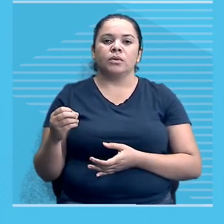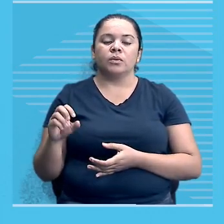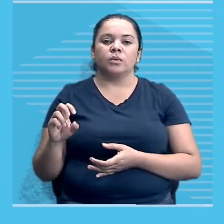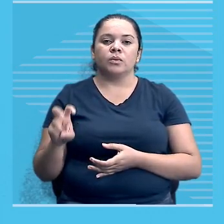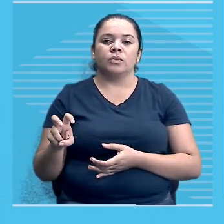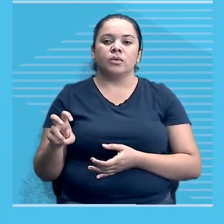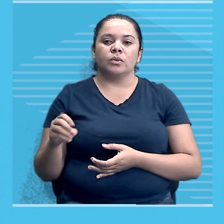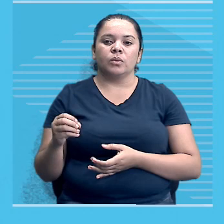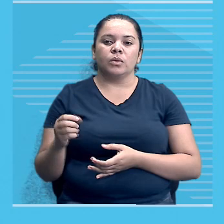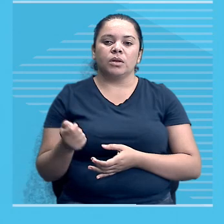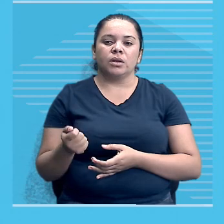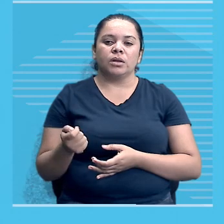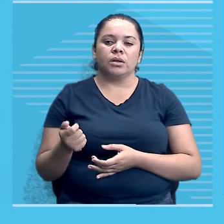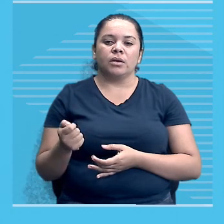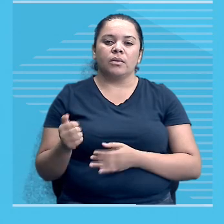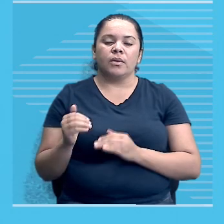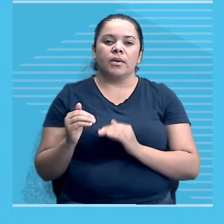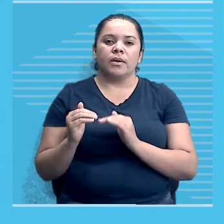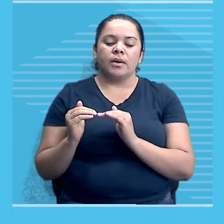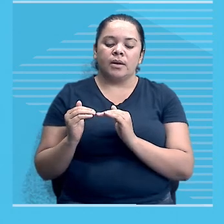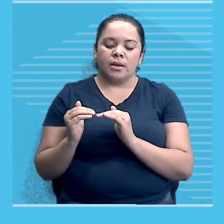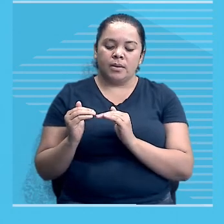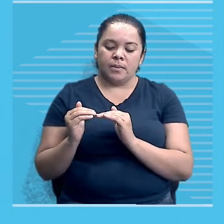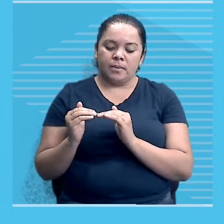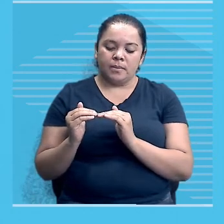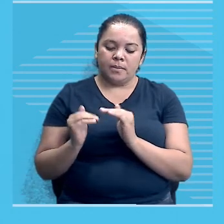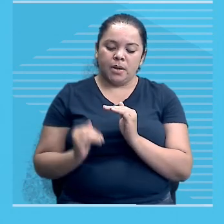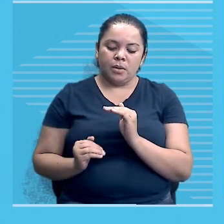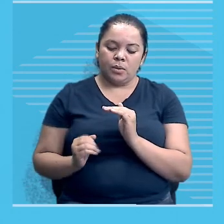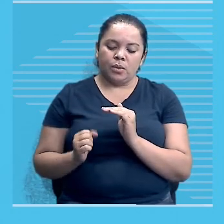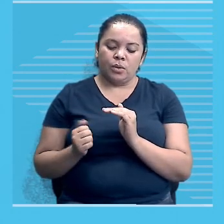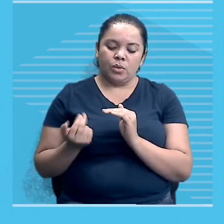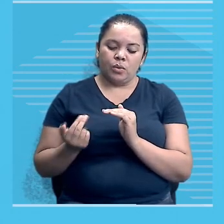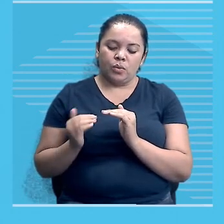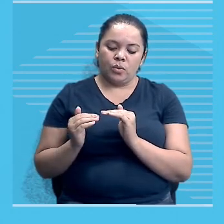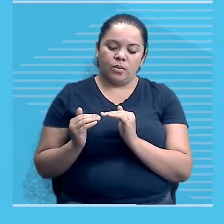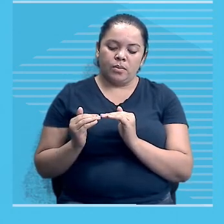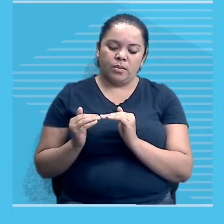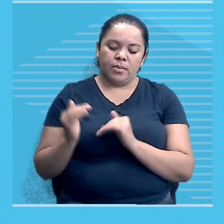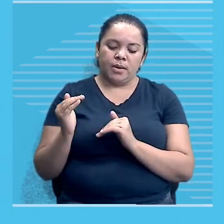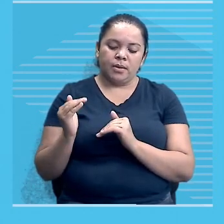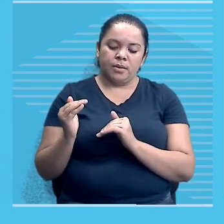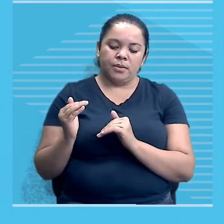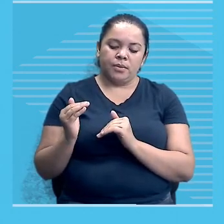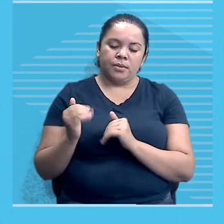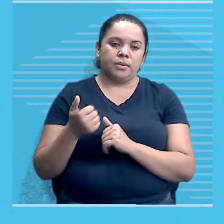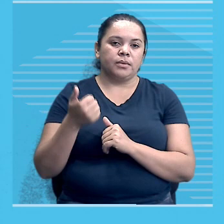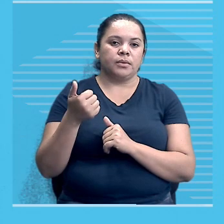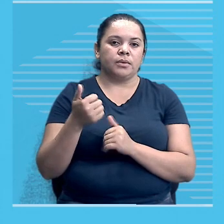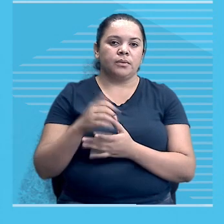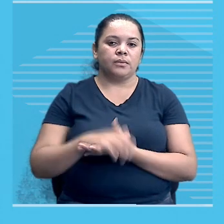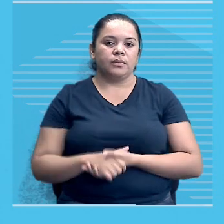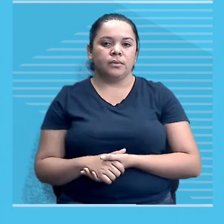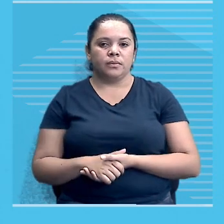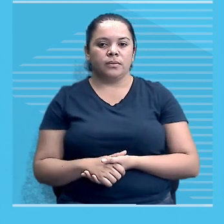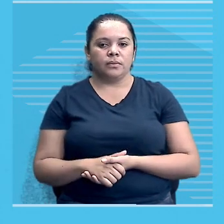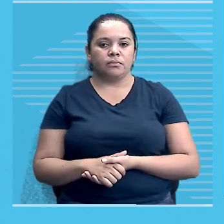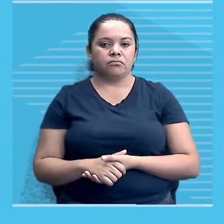um o menor do que um real ou maior do que um real 50 centavos Me ajuda aí